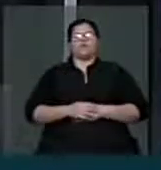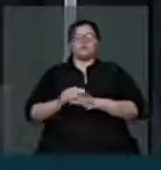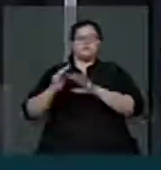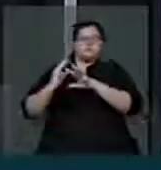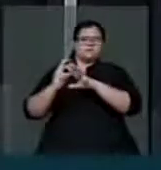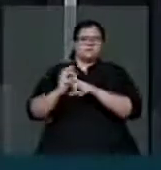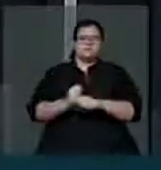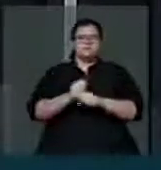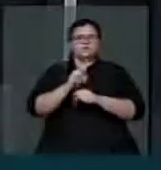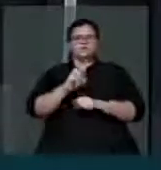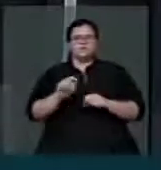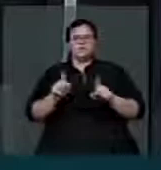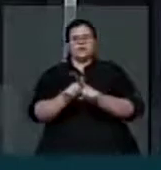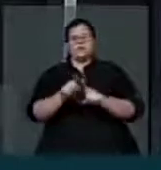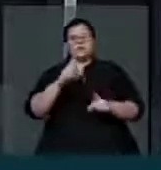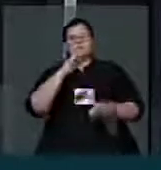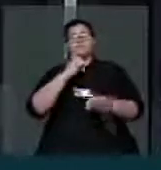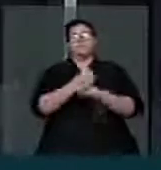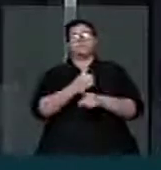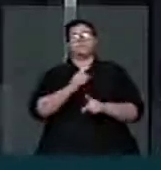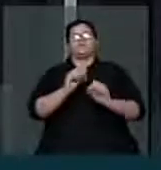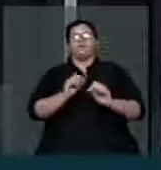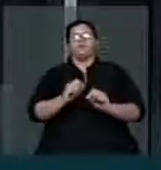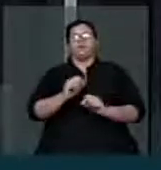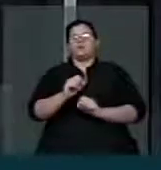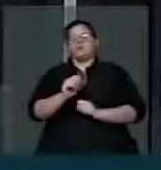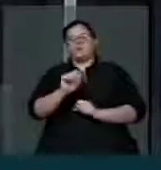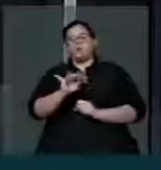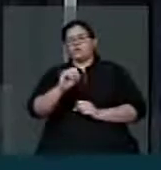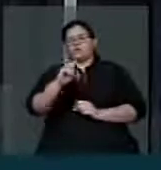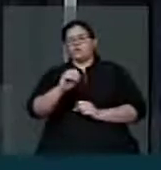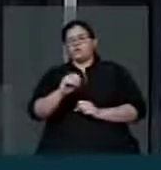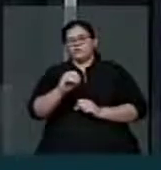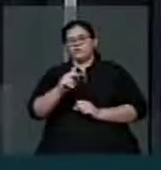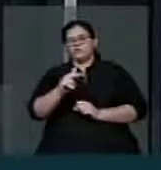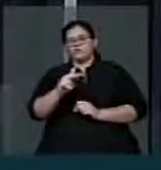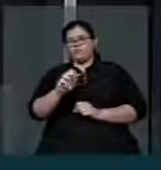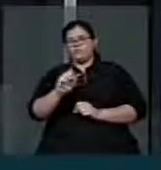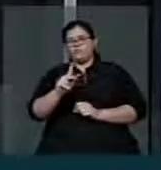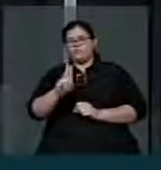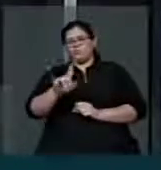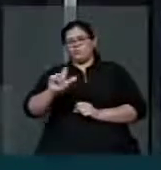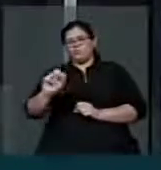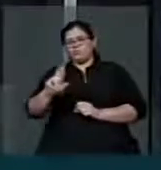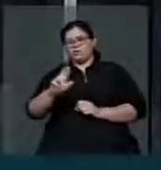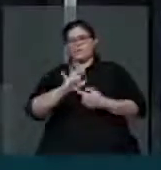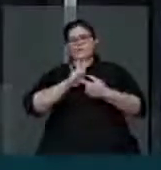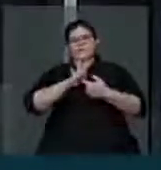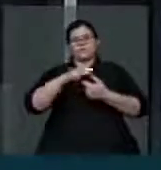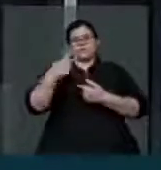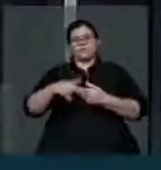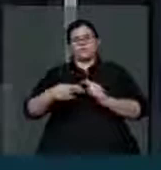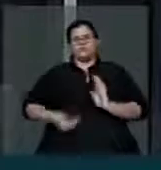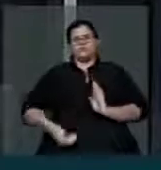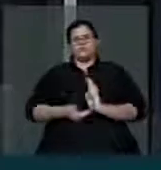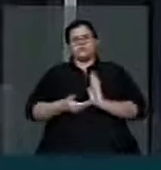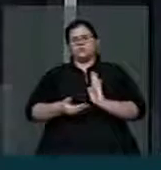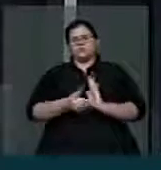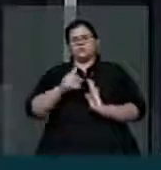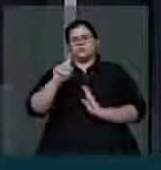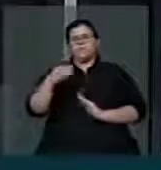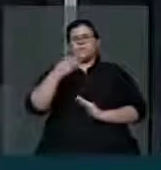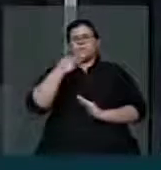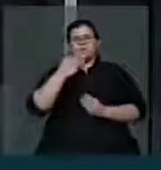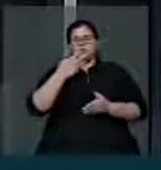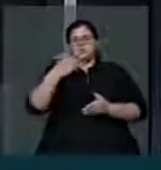vai buscar, através da iniciativa popular, apresentá-la a essa casa com 1.300.000 assinaturas, pelo